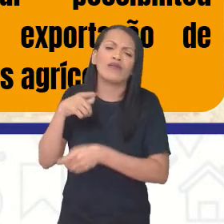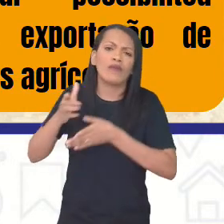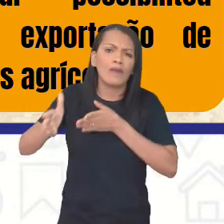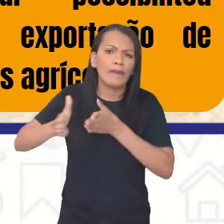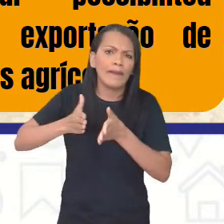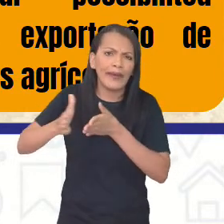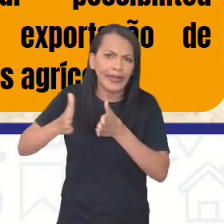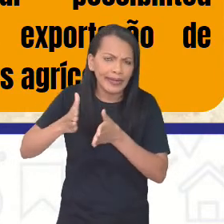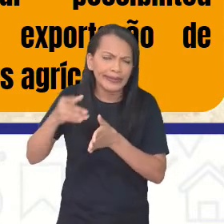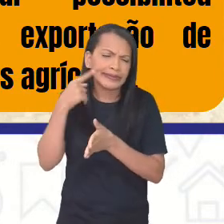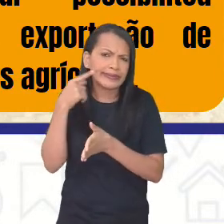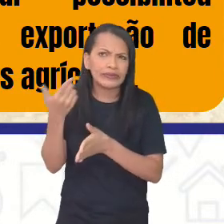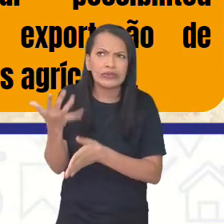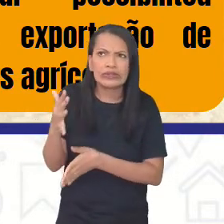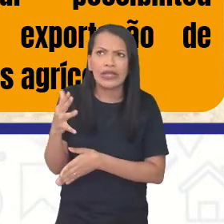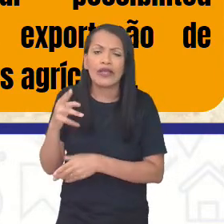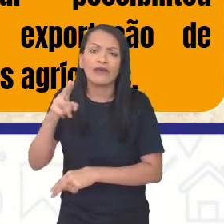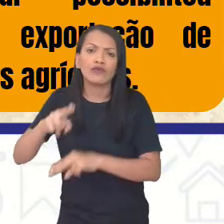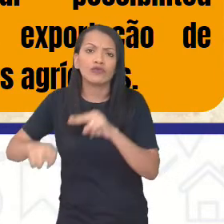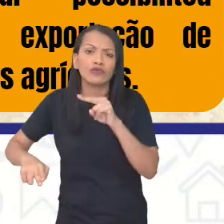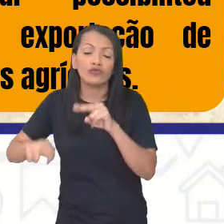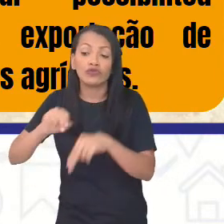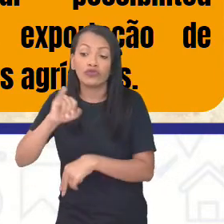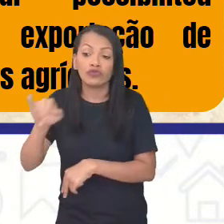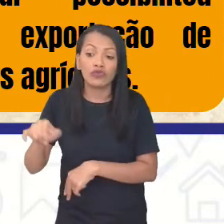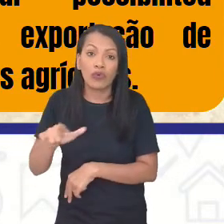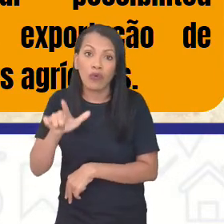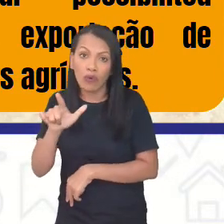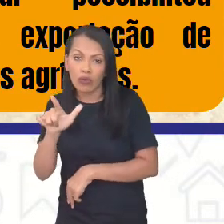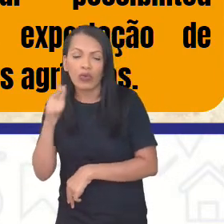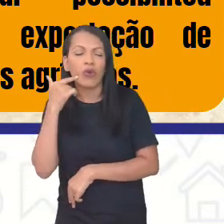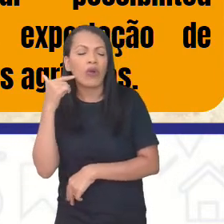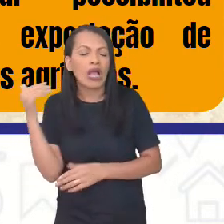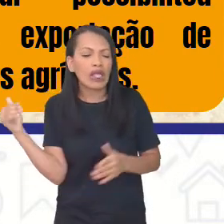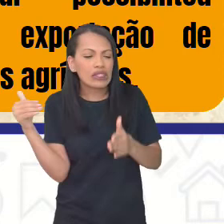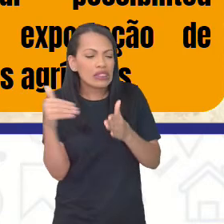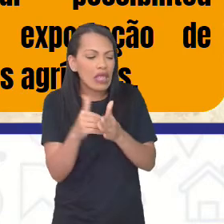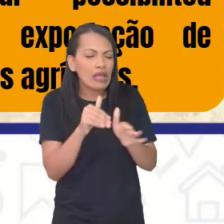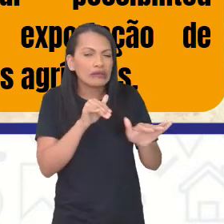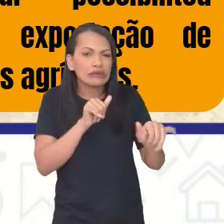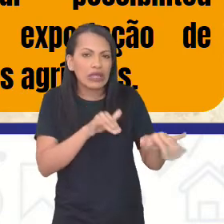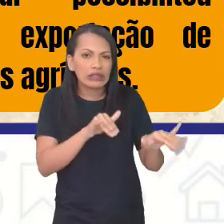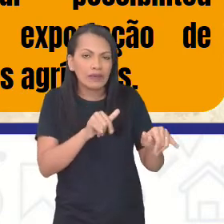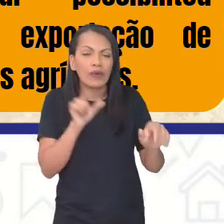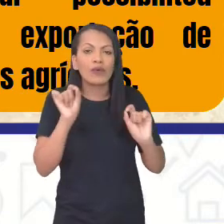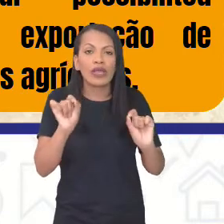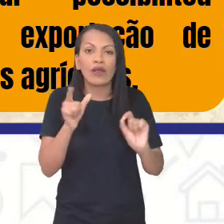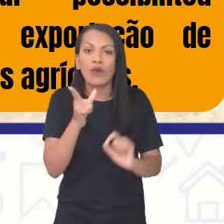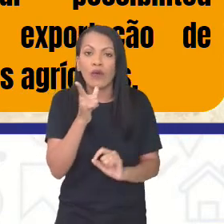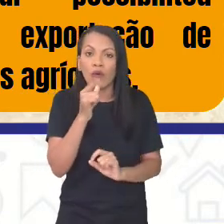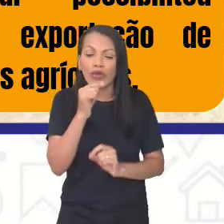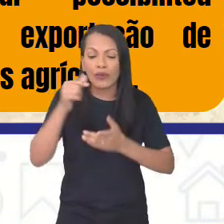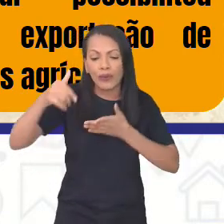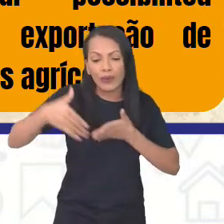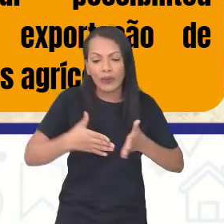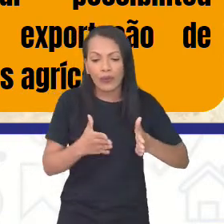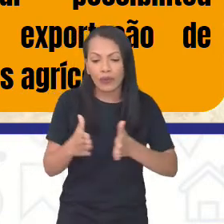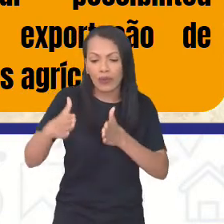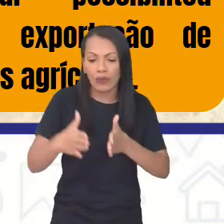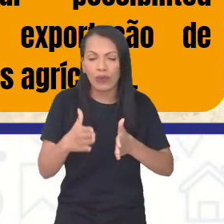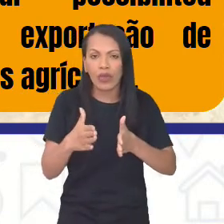ano, geralmente ali entre julho e setembro, as águas do Rio Nilo elas transbordavam, e quando